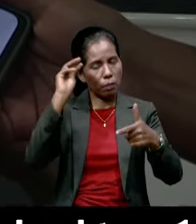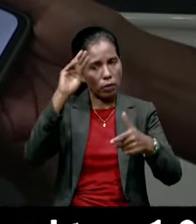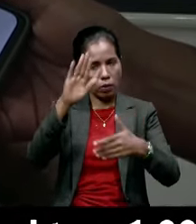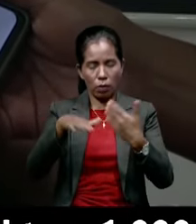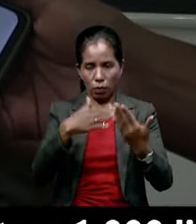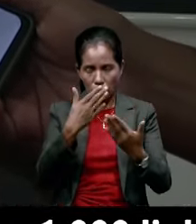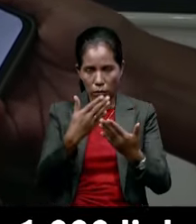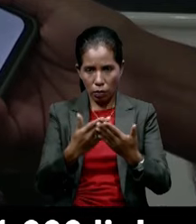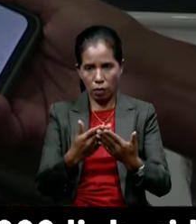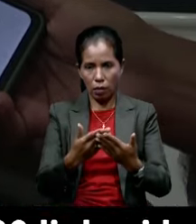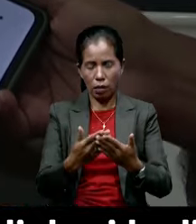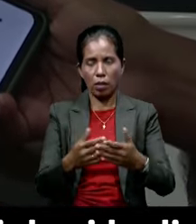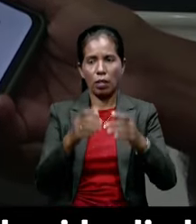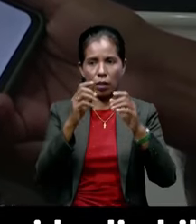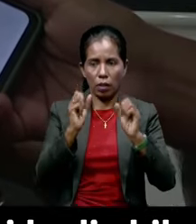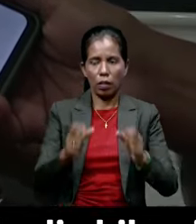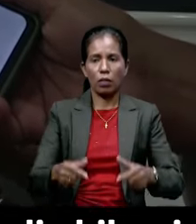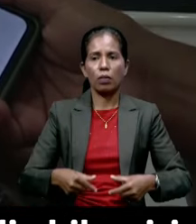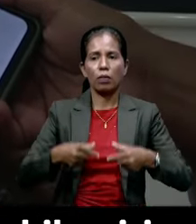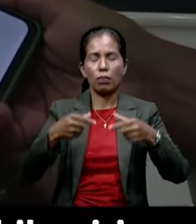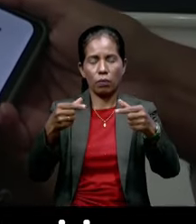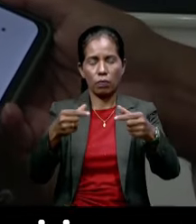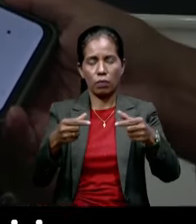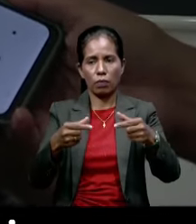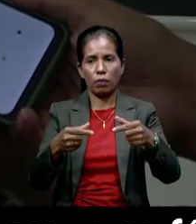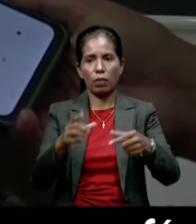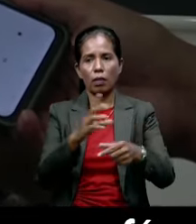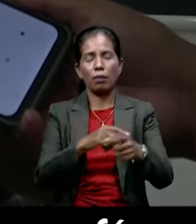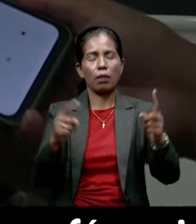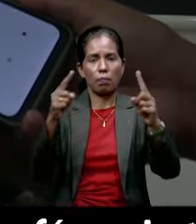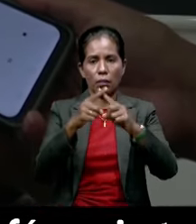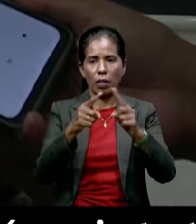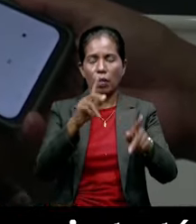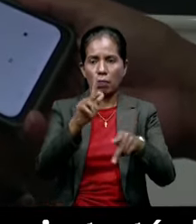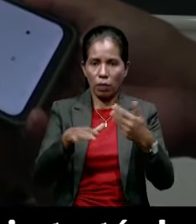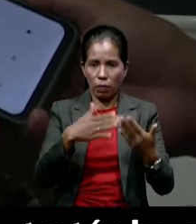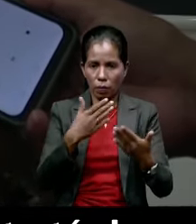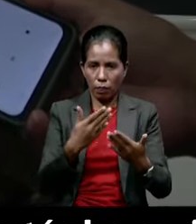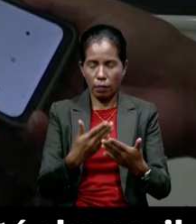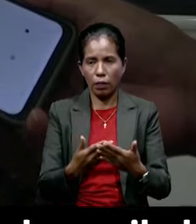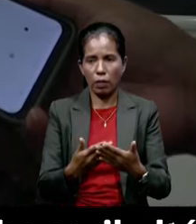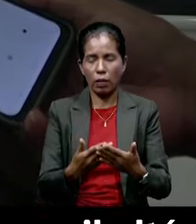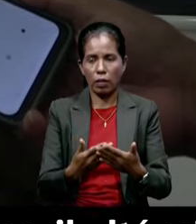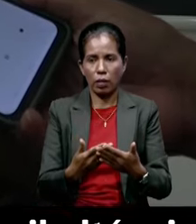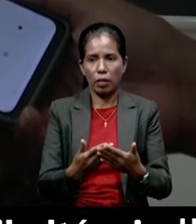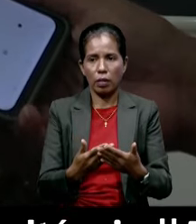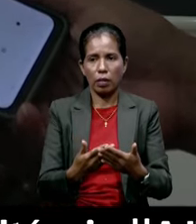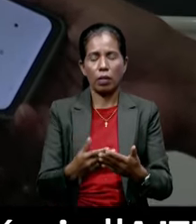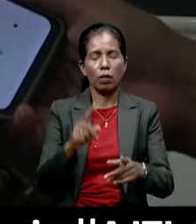soberano hototo atu fo instrução ba parte recursos humanos para cada